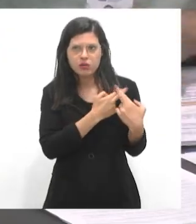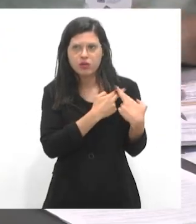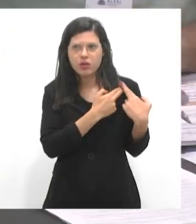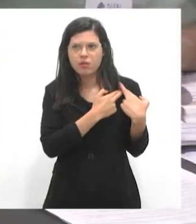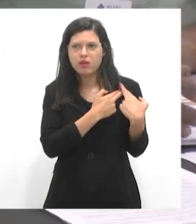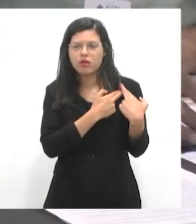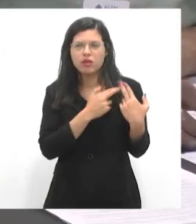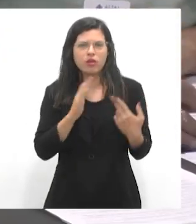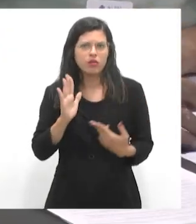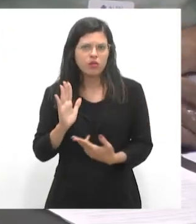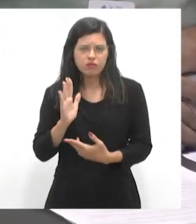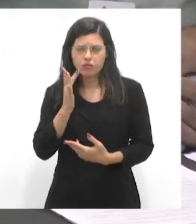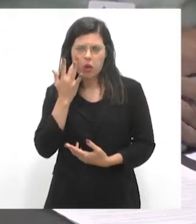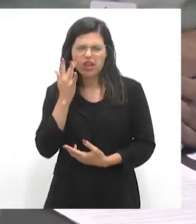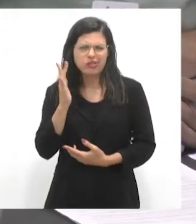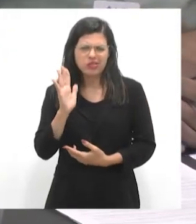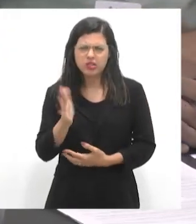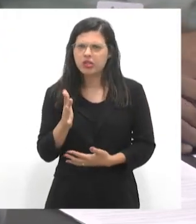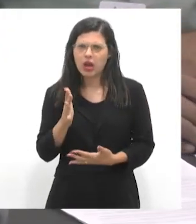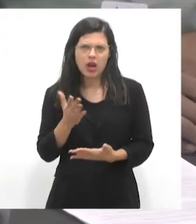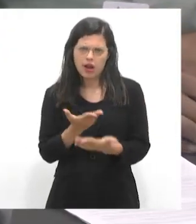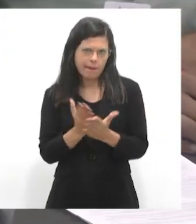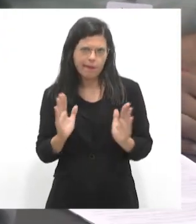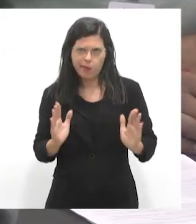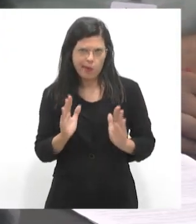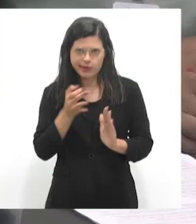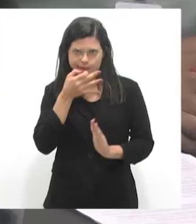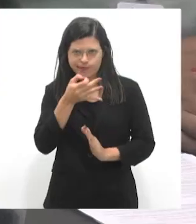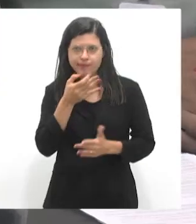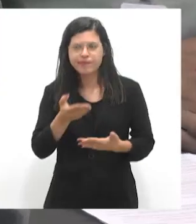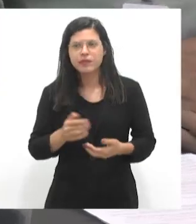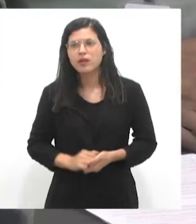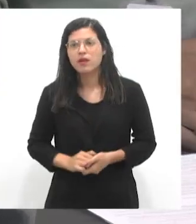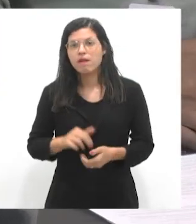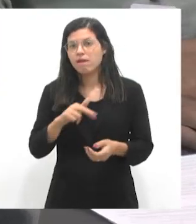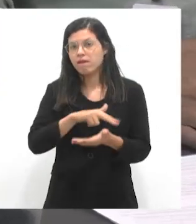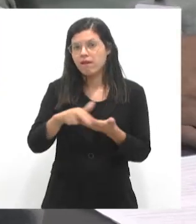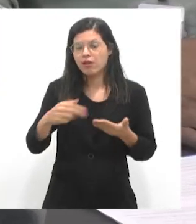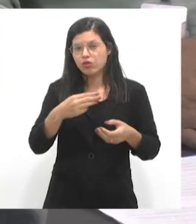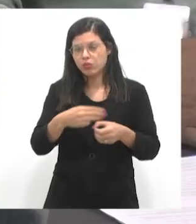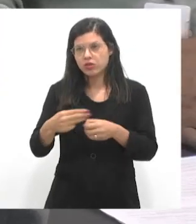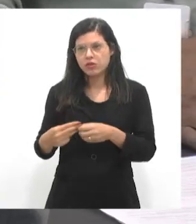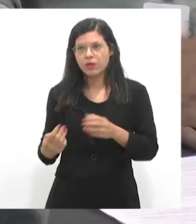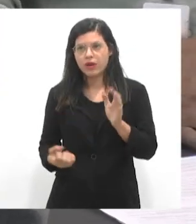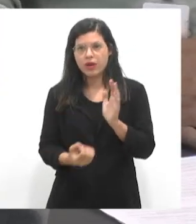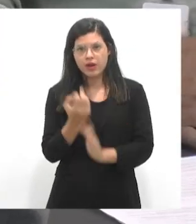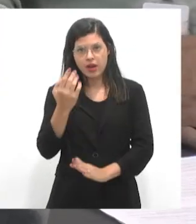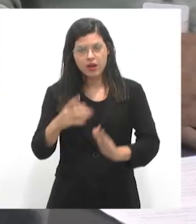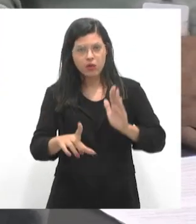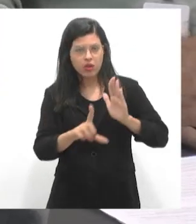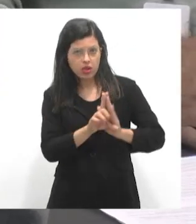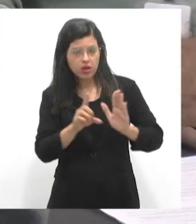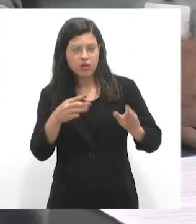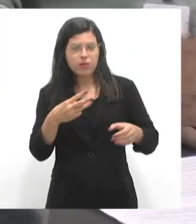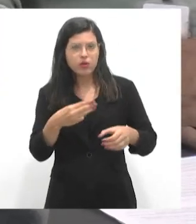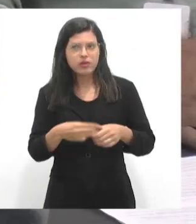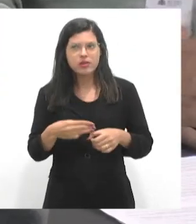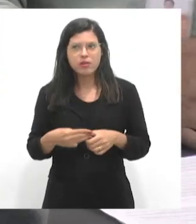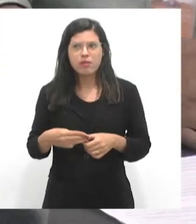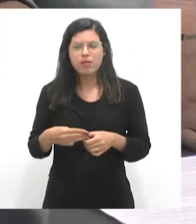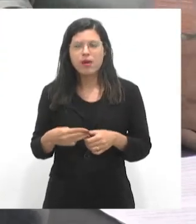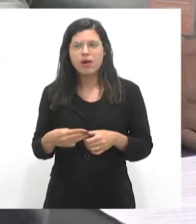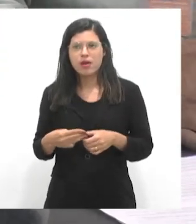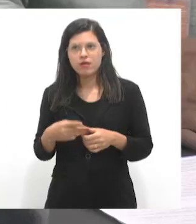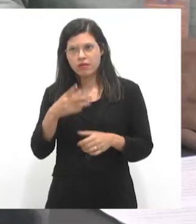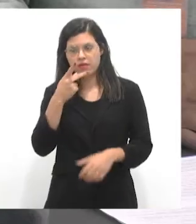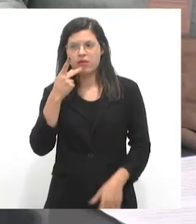até superado, mas ficou assim. Vários municípios fizeram leis, aí sim, municipais, deputado Fred, dizendo,